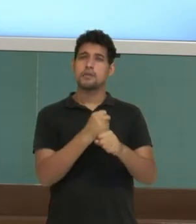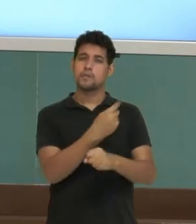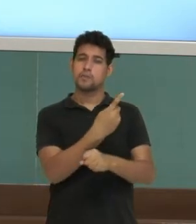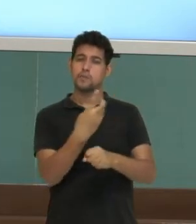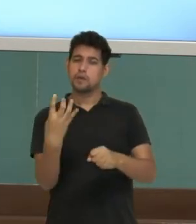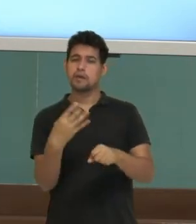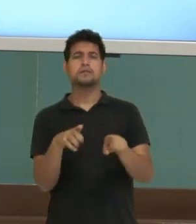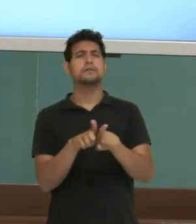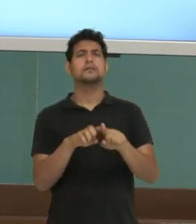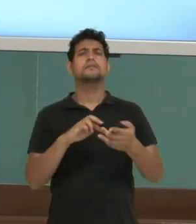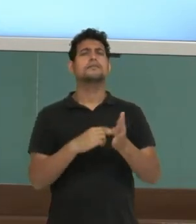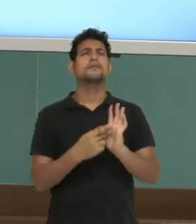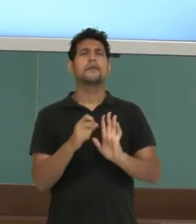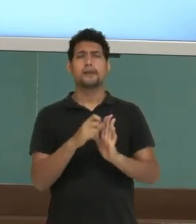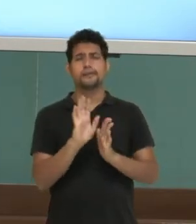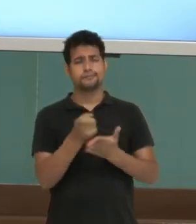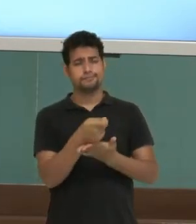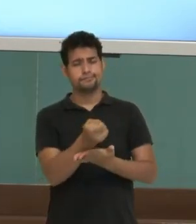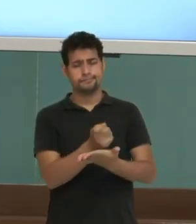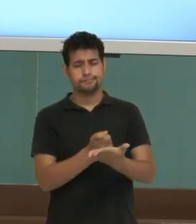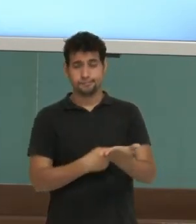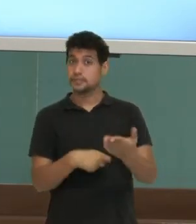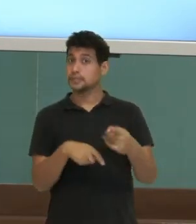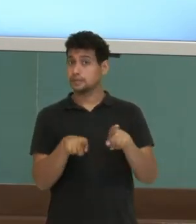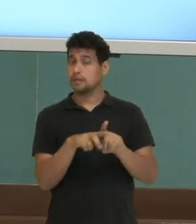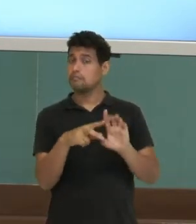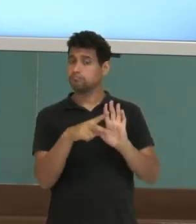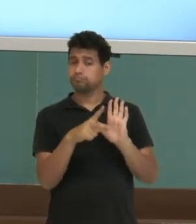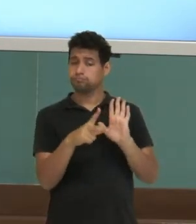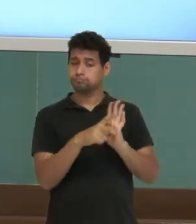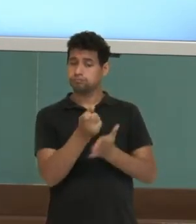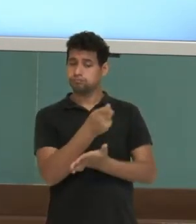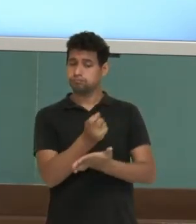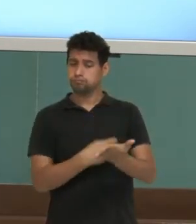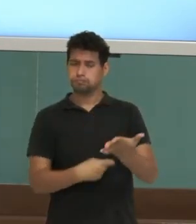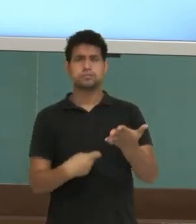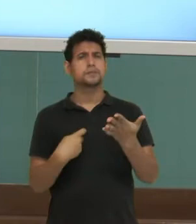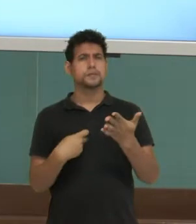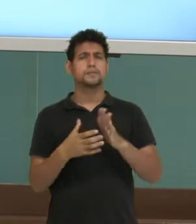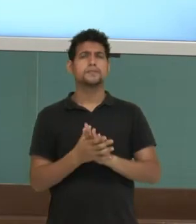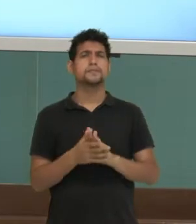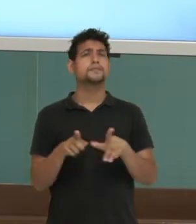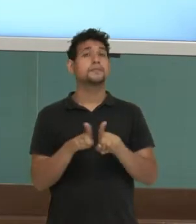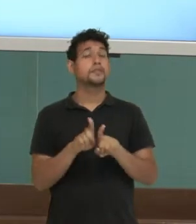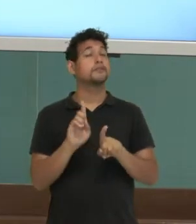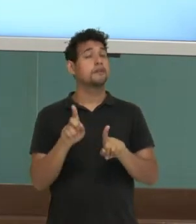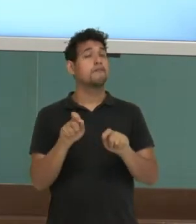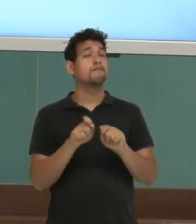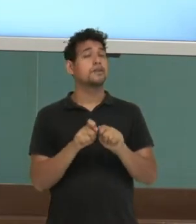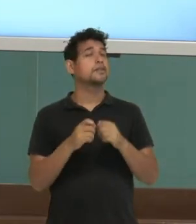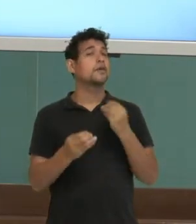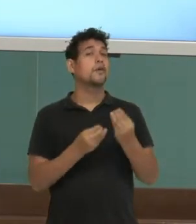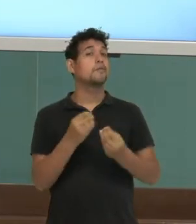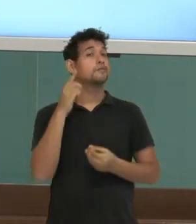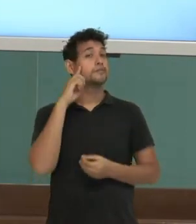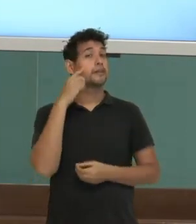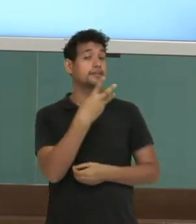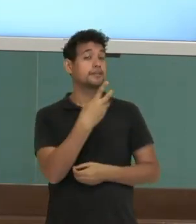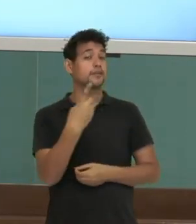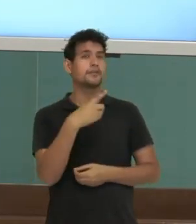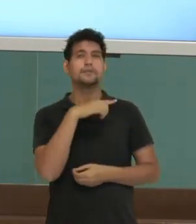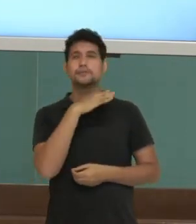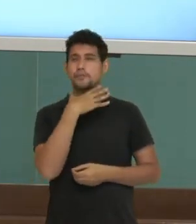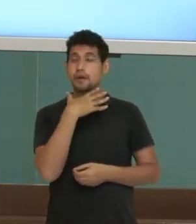Foi produzida, né, foi escrita essa notícia pela própria redação da Super Interessante e foi publicada no dia 31 de